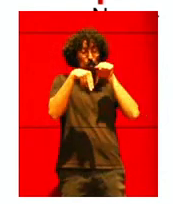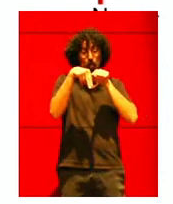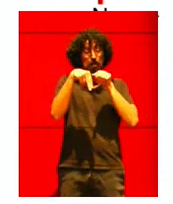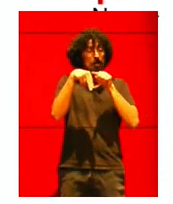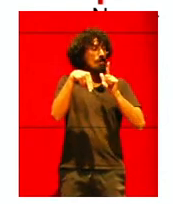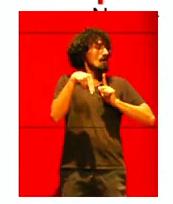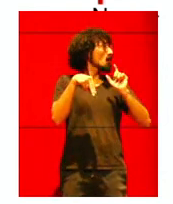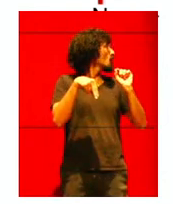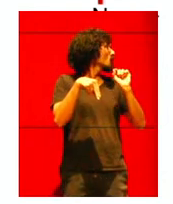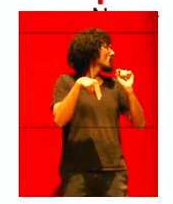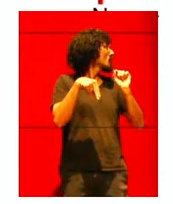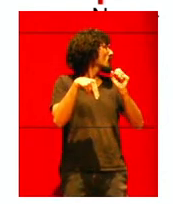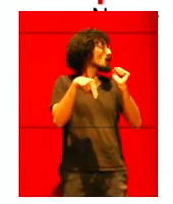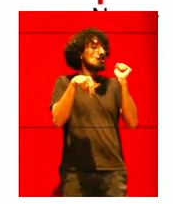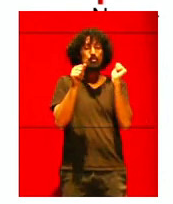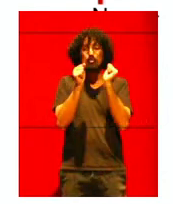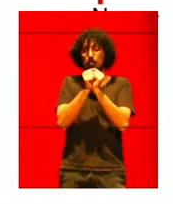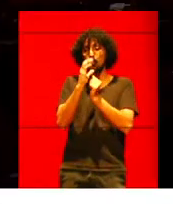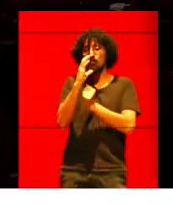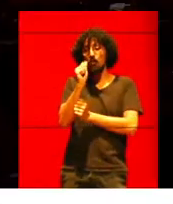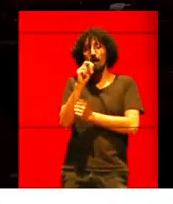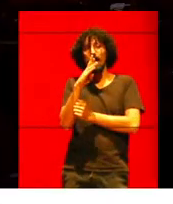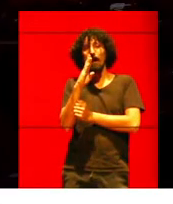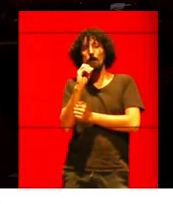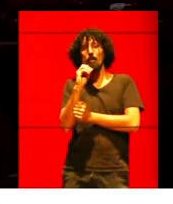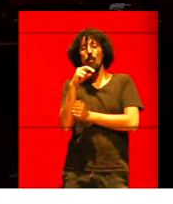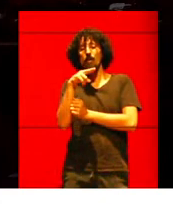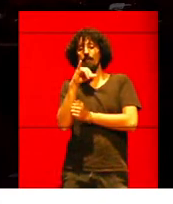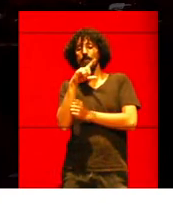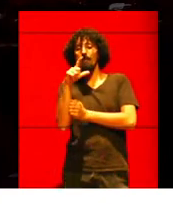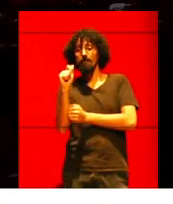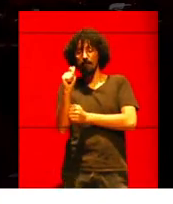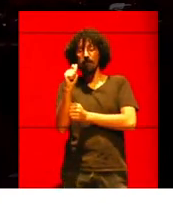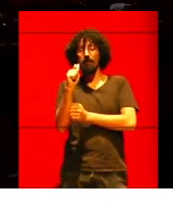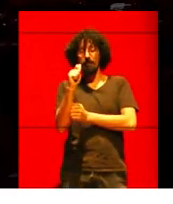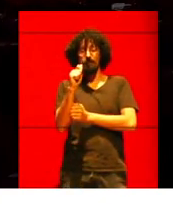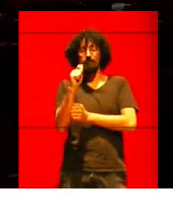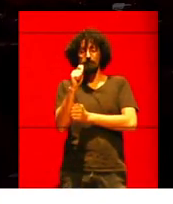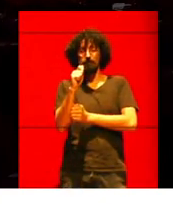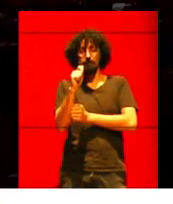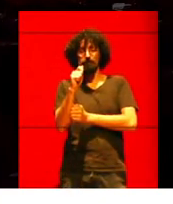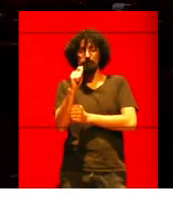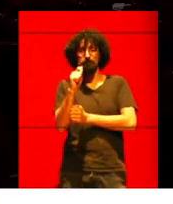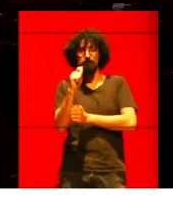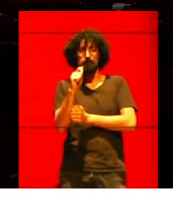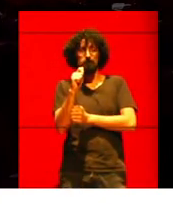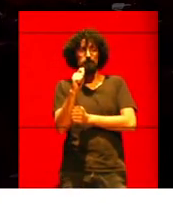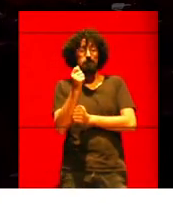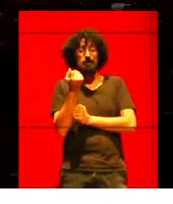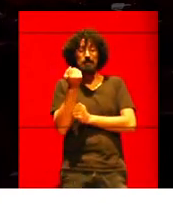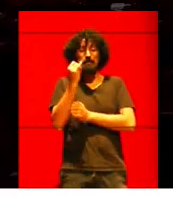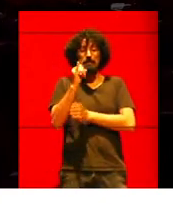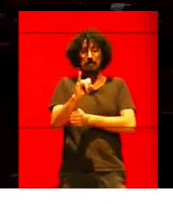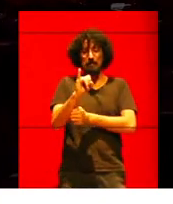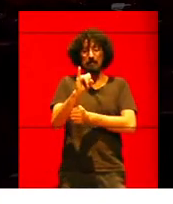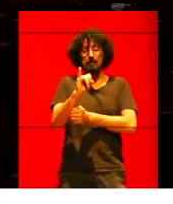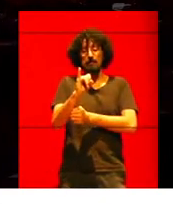Nitrogênio ligado à carbonila, que é esse C dupla O, vai ser sempre amida. Se